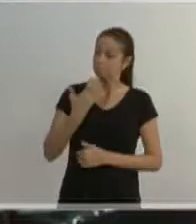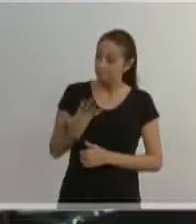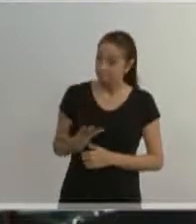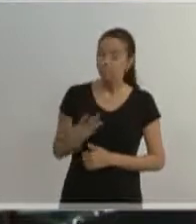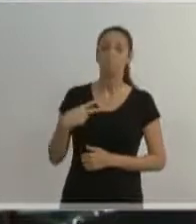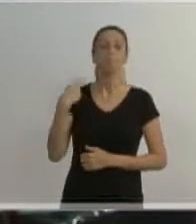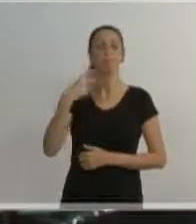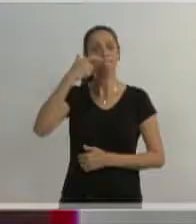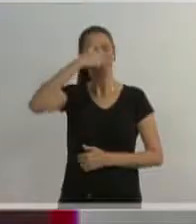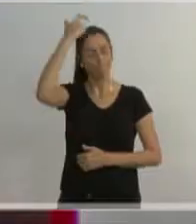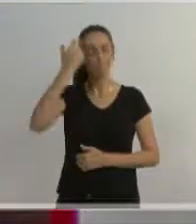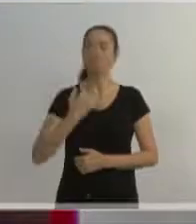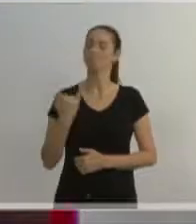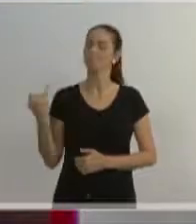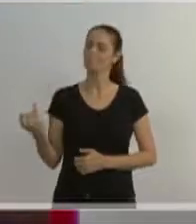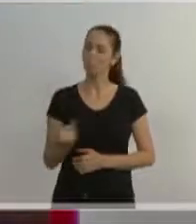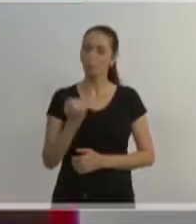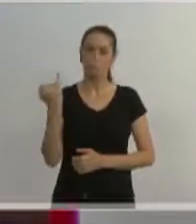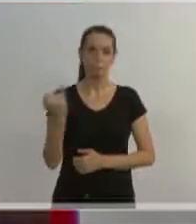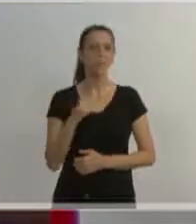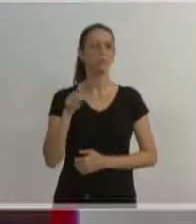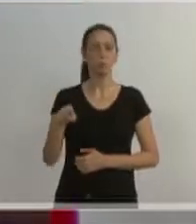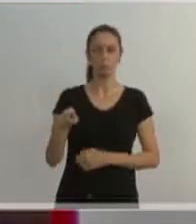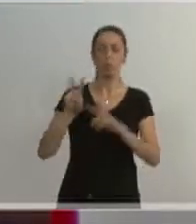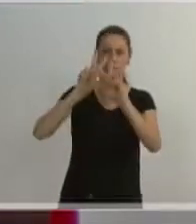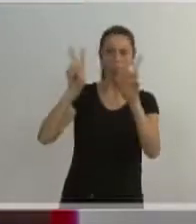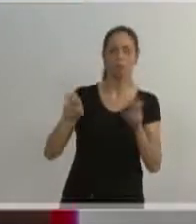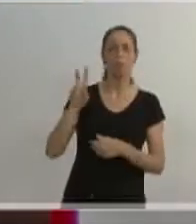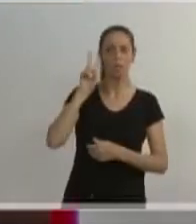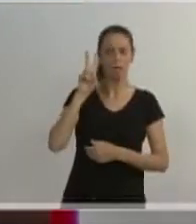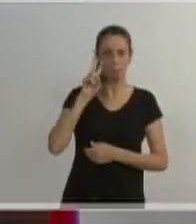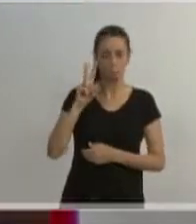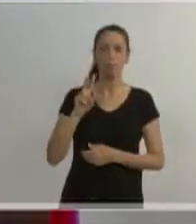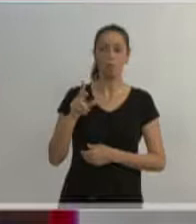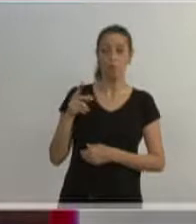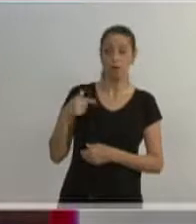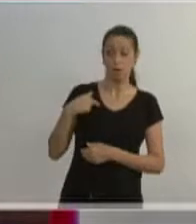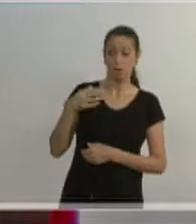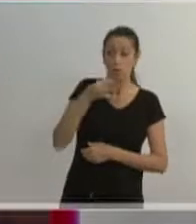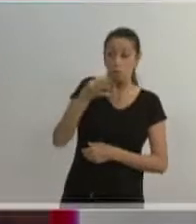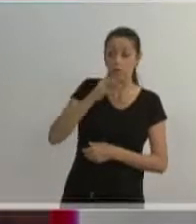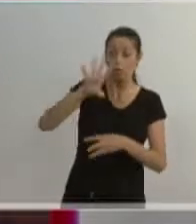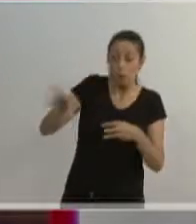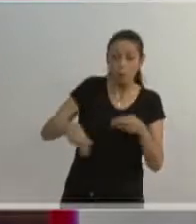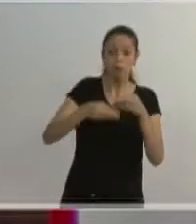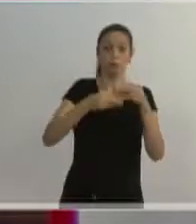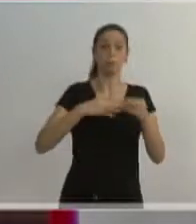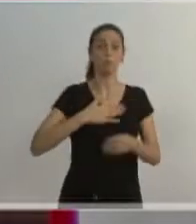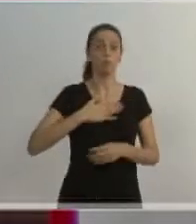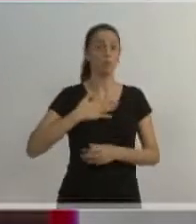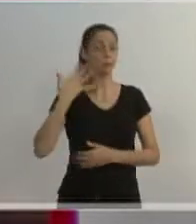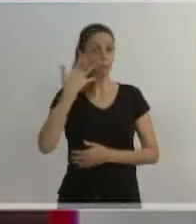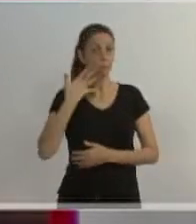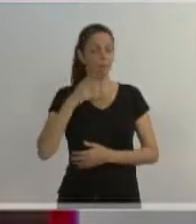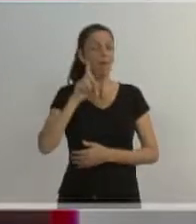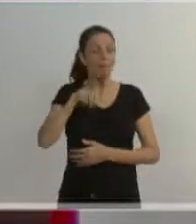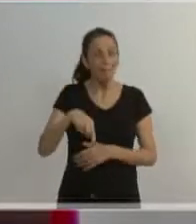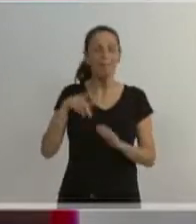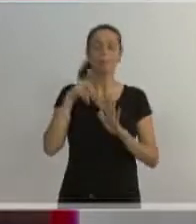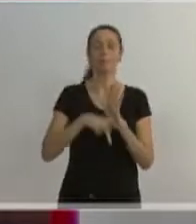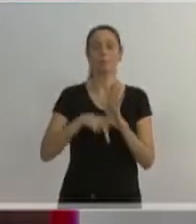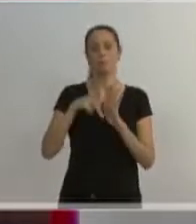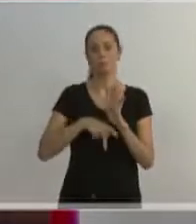muito importante a sua lembrança é incluir também na minha fala é um projeto a